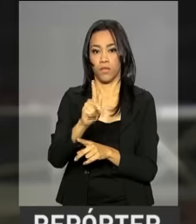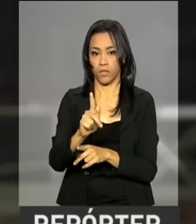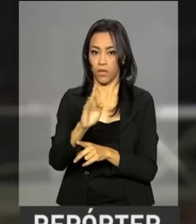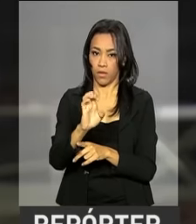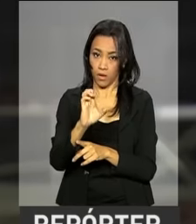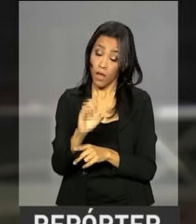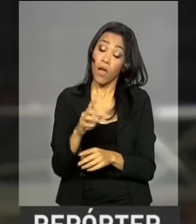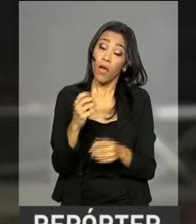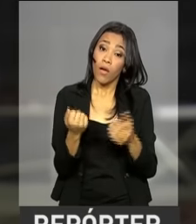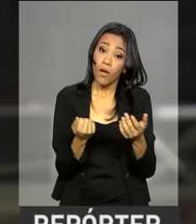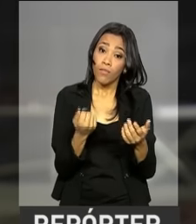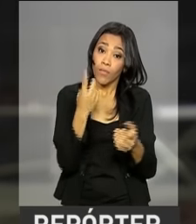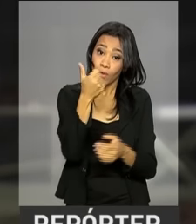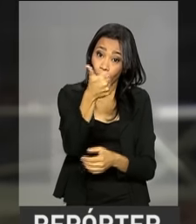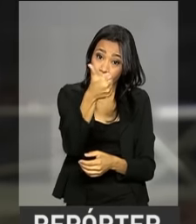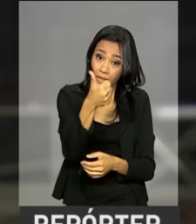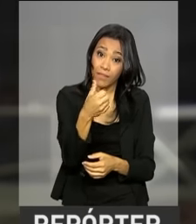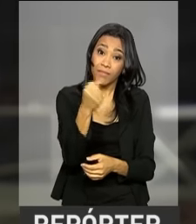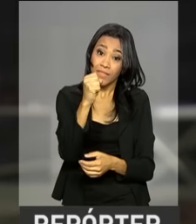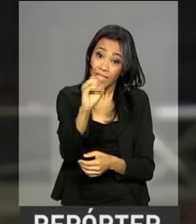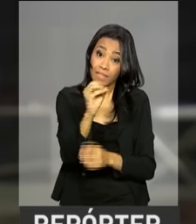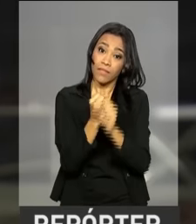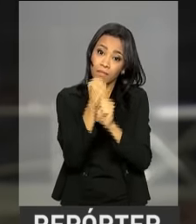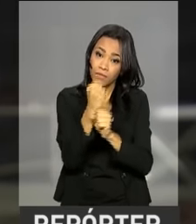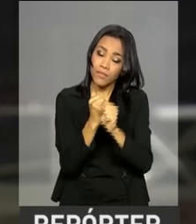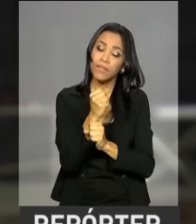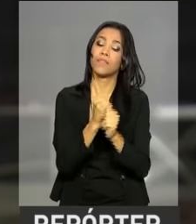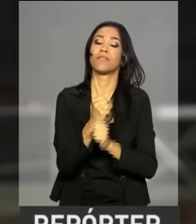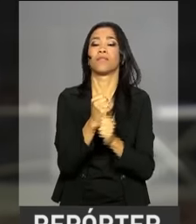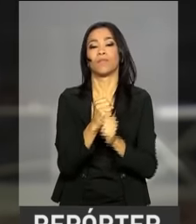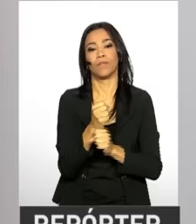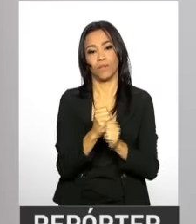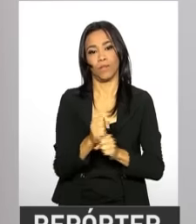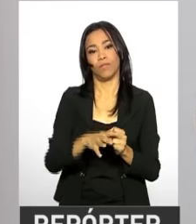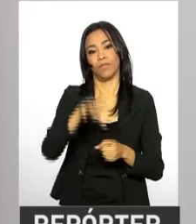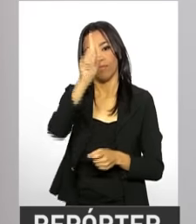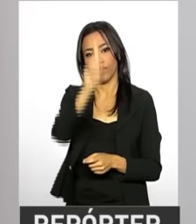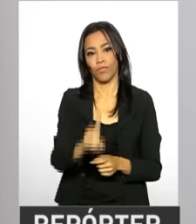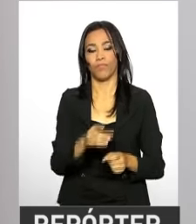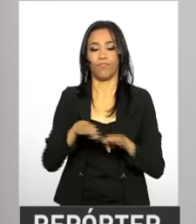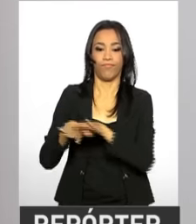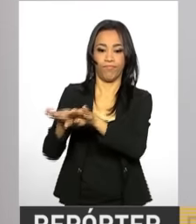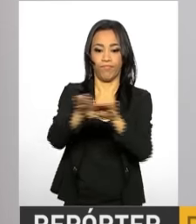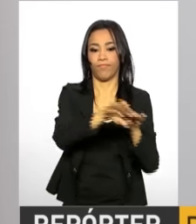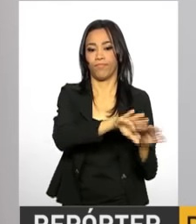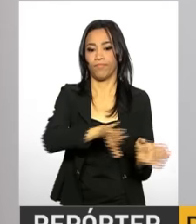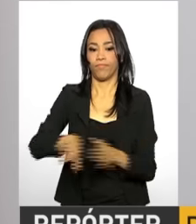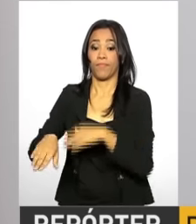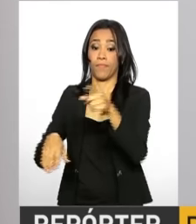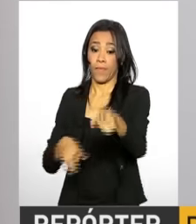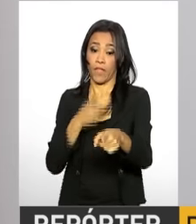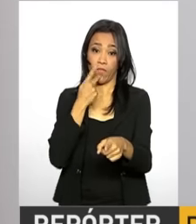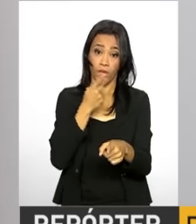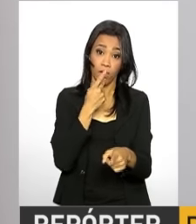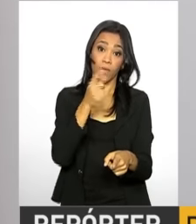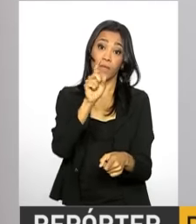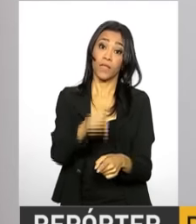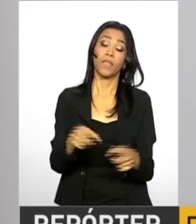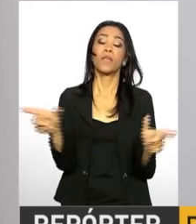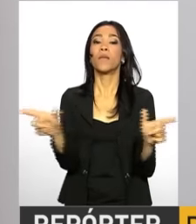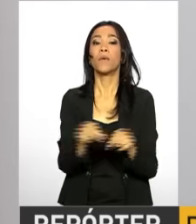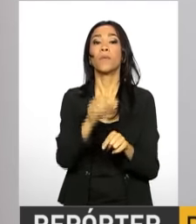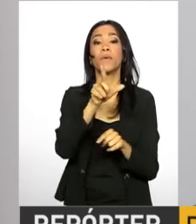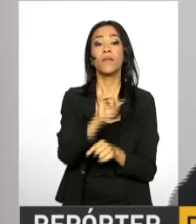anos, na construção de uma democracia mais eficiente. O IBGE, por excelência, é uma grande vacina,